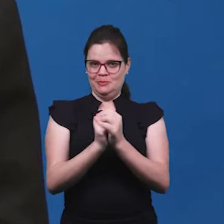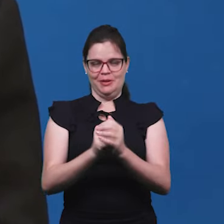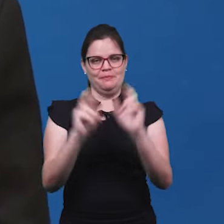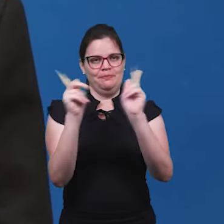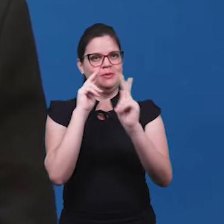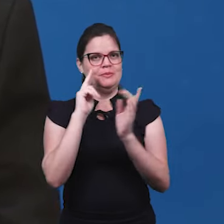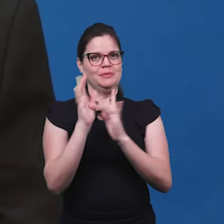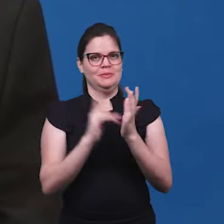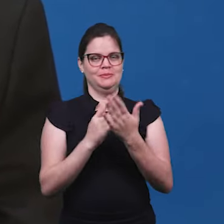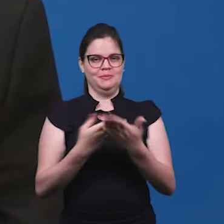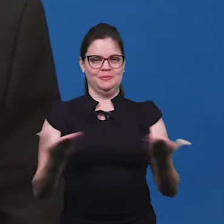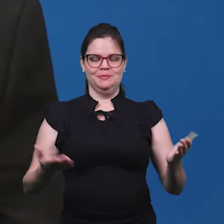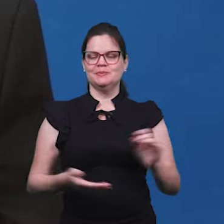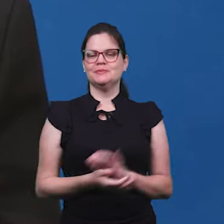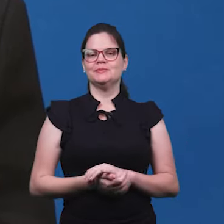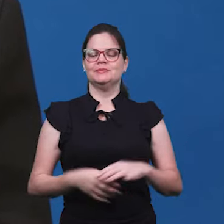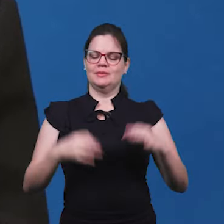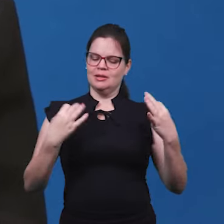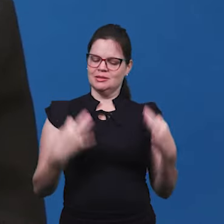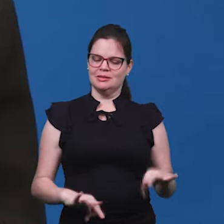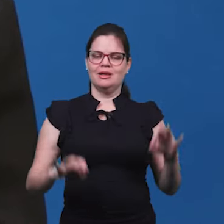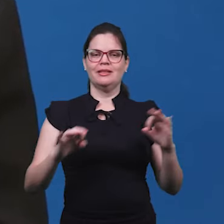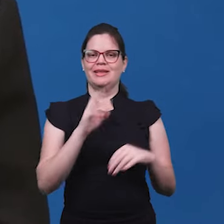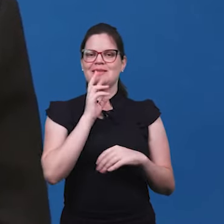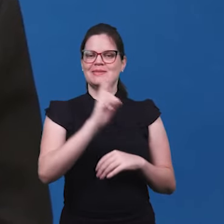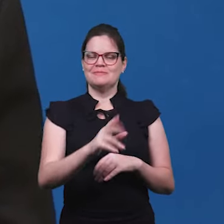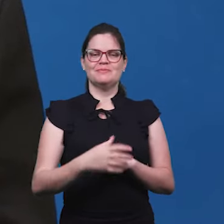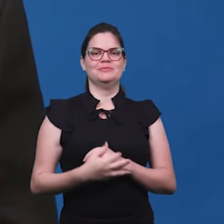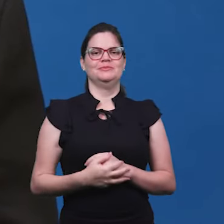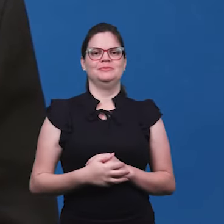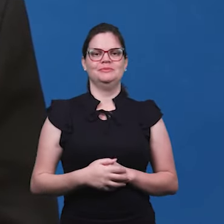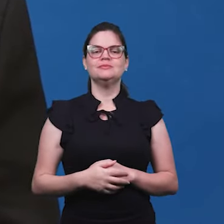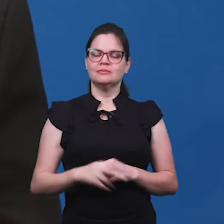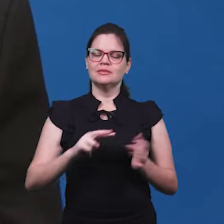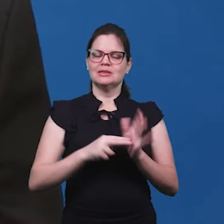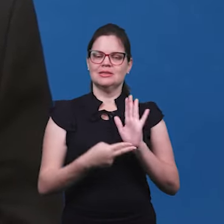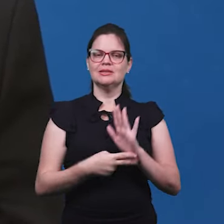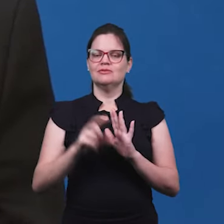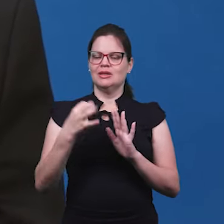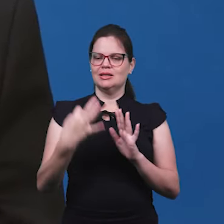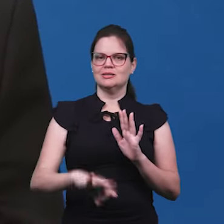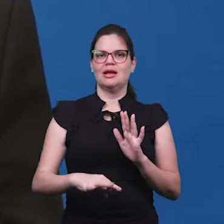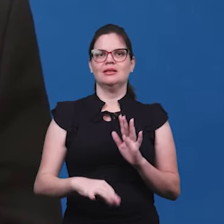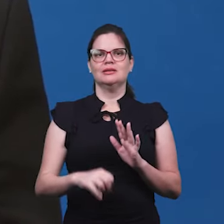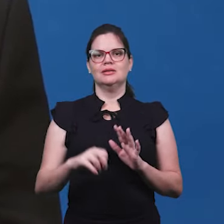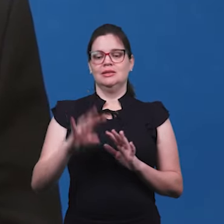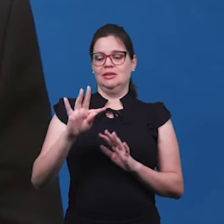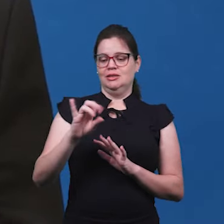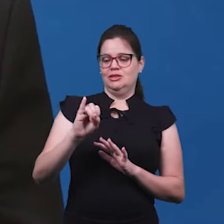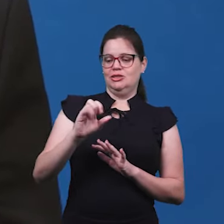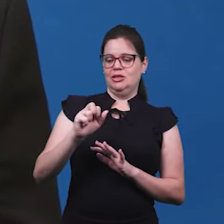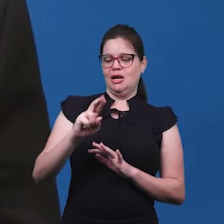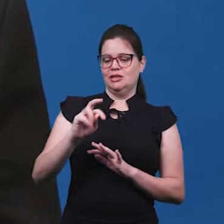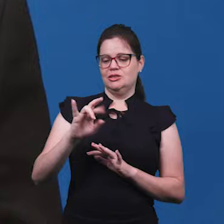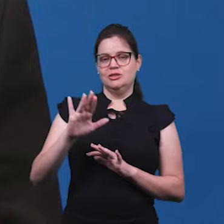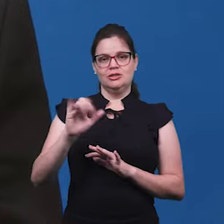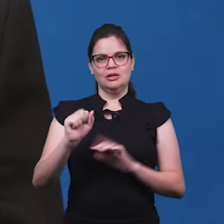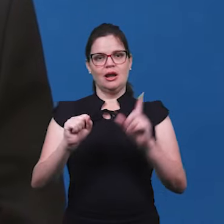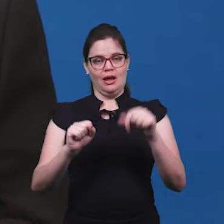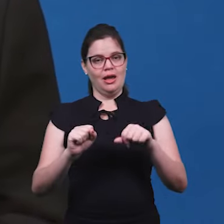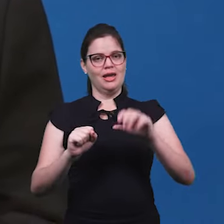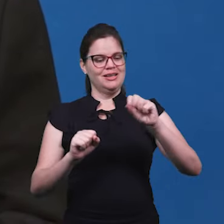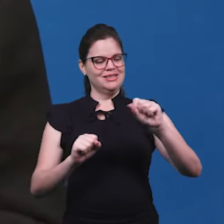é exatamente sacrifícios contínuos, ou seja, Tiatira está ligada a esse significado, sacrifícios contínuos,